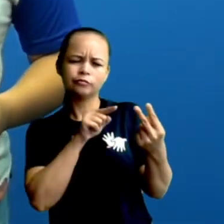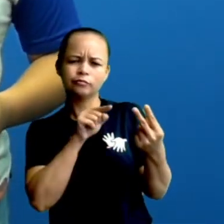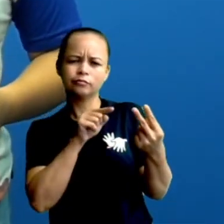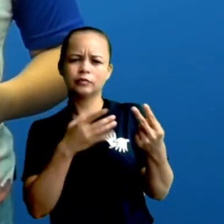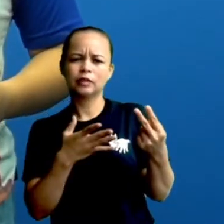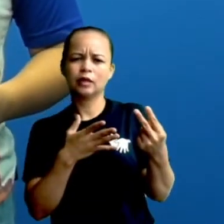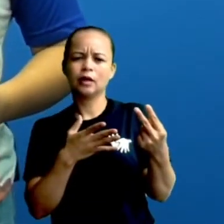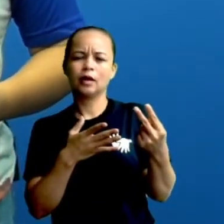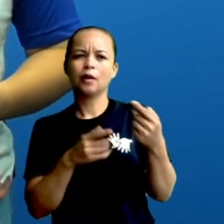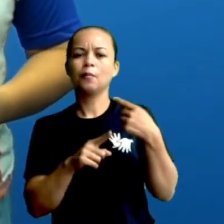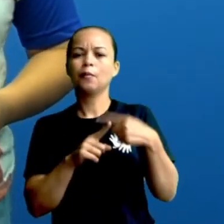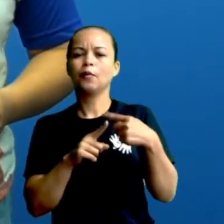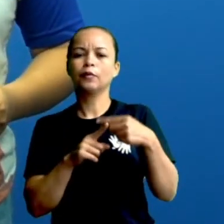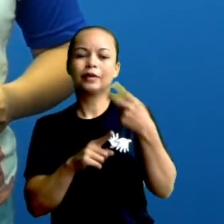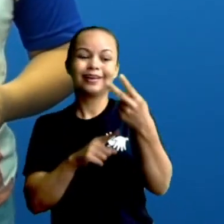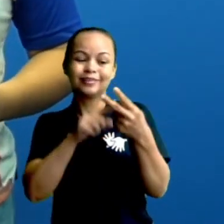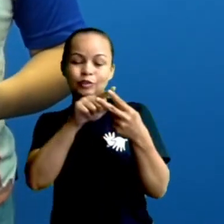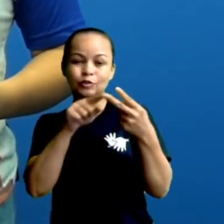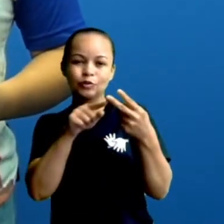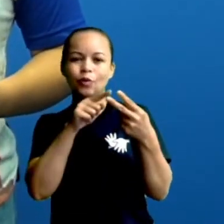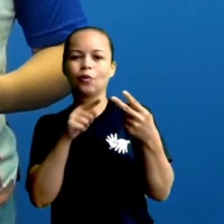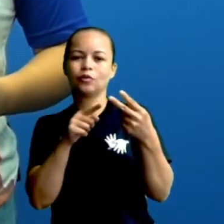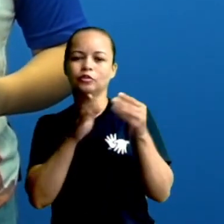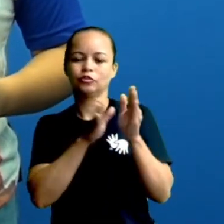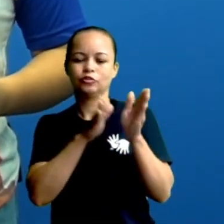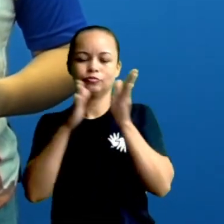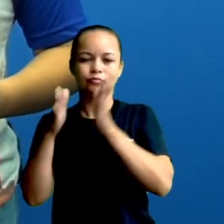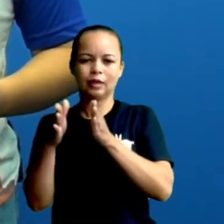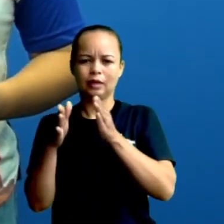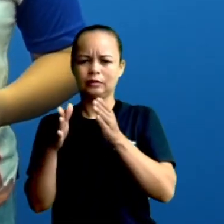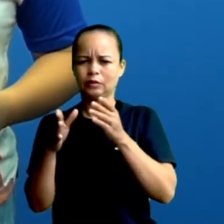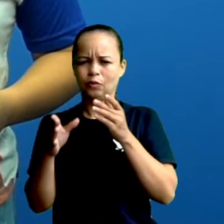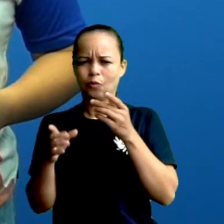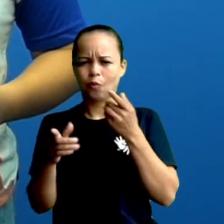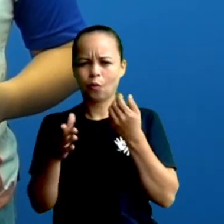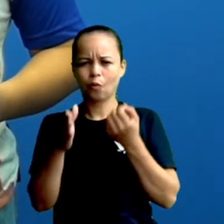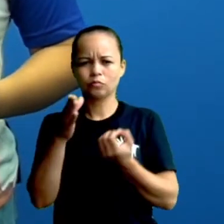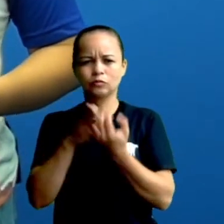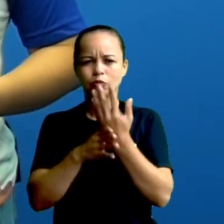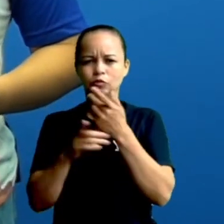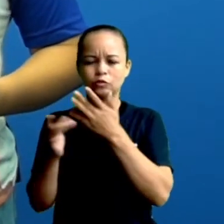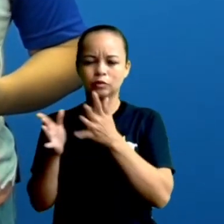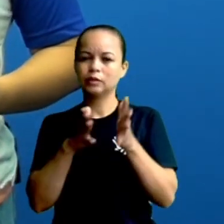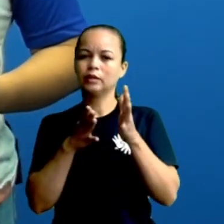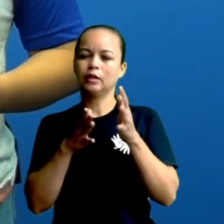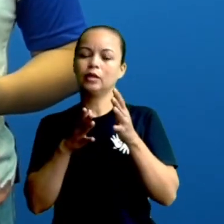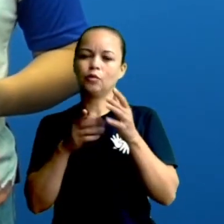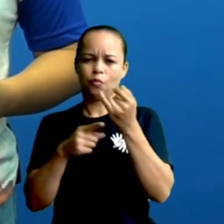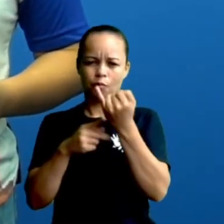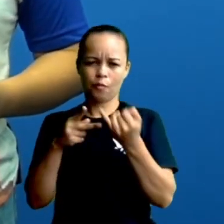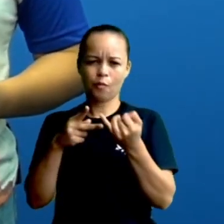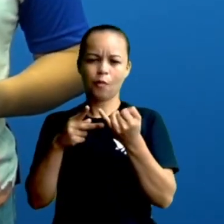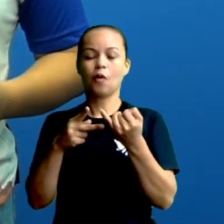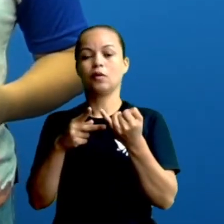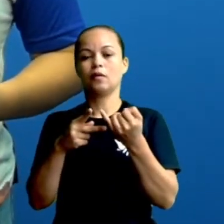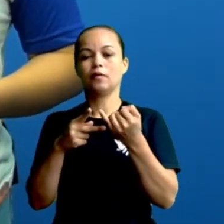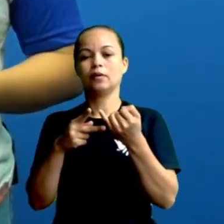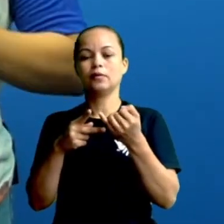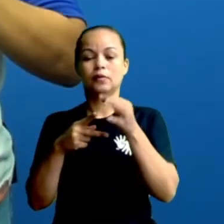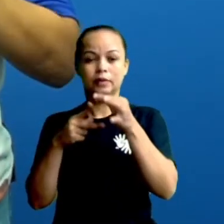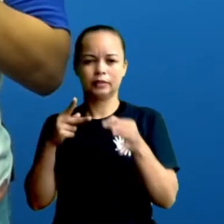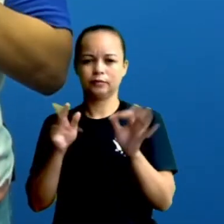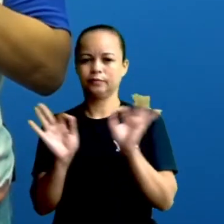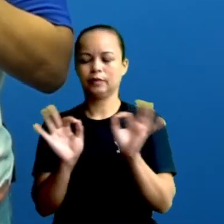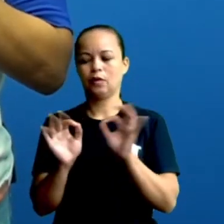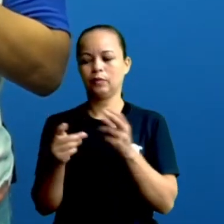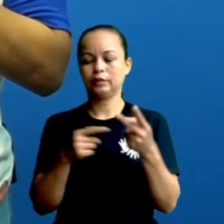2 lados, eu não consigo construir um polígono, só consigo construir com 3, tá certo? Então, 2 é o